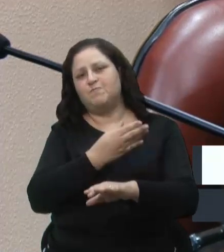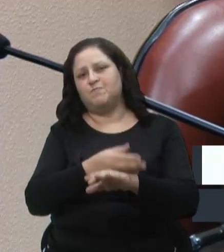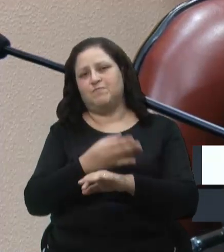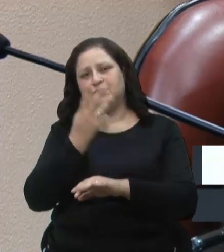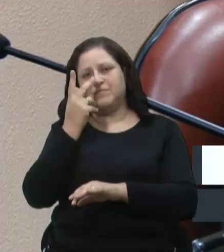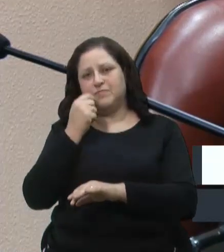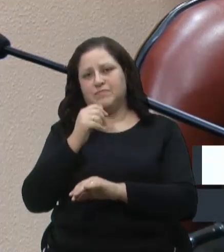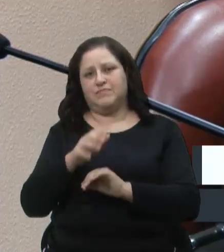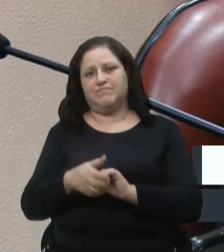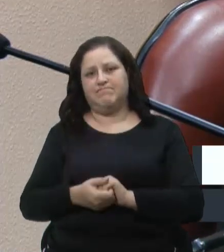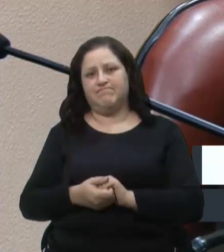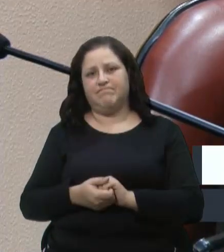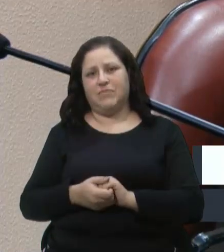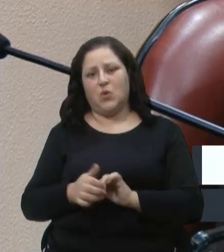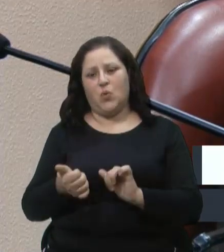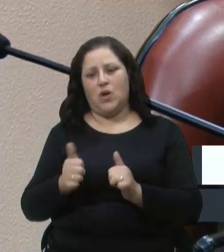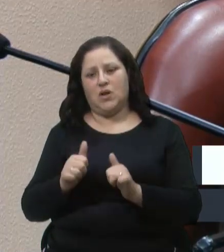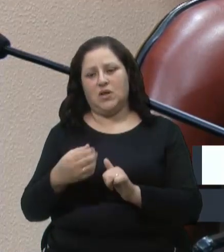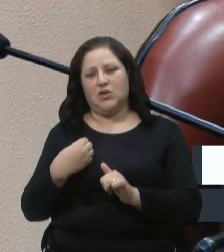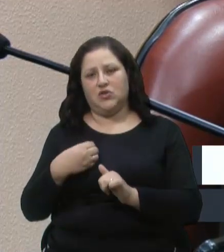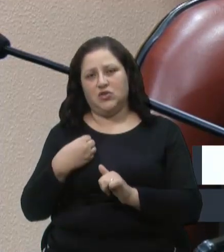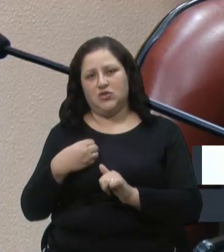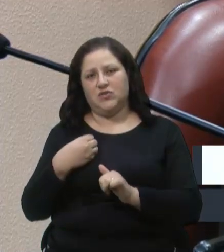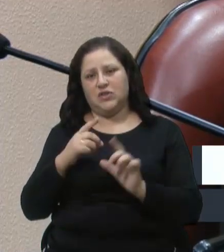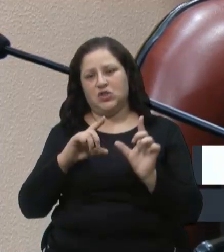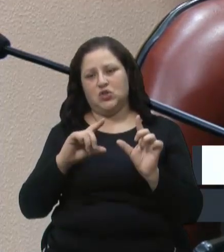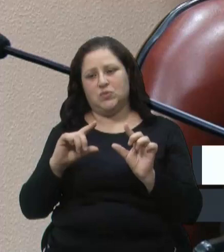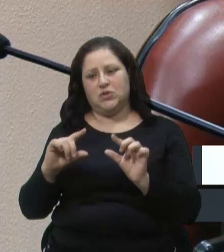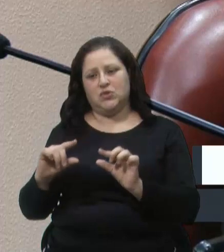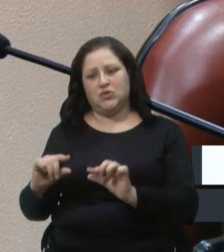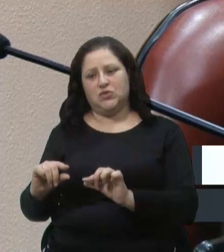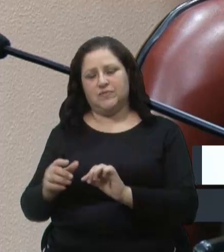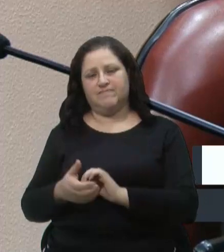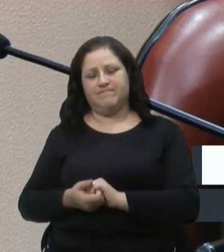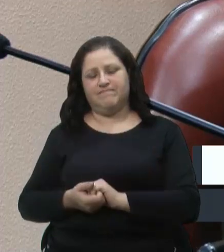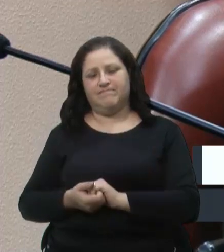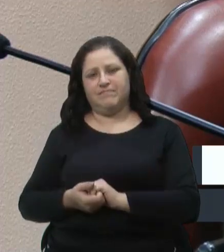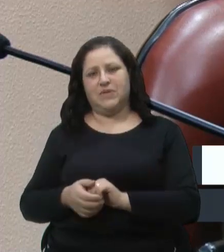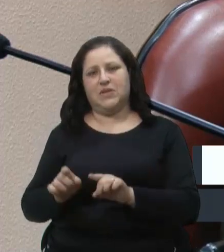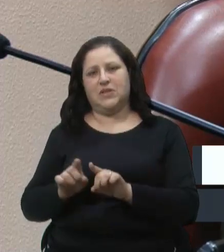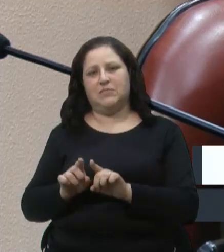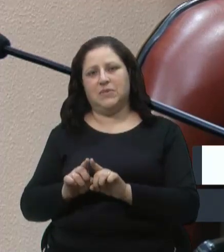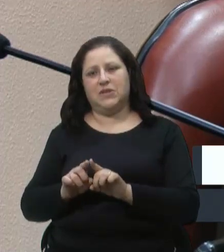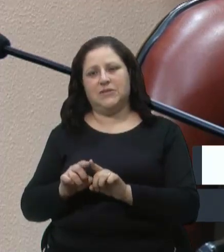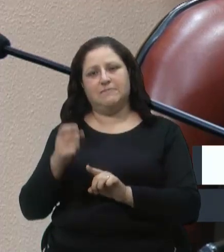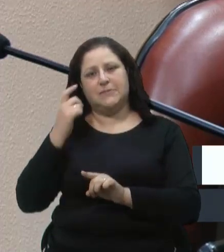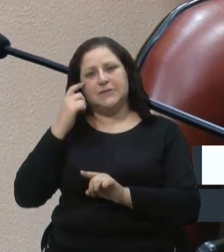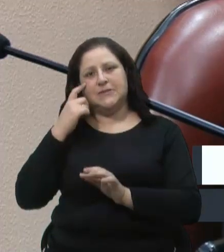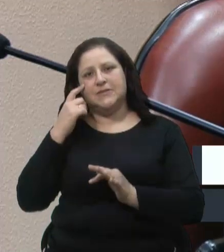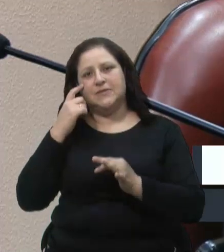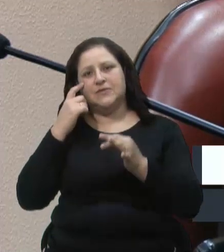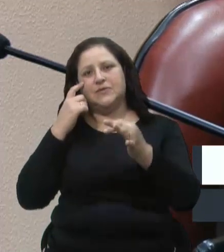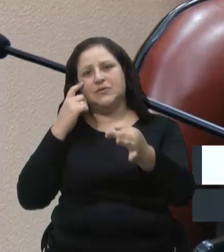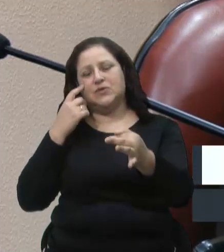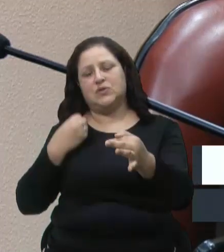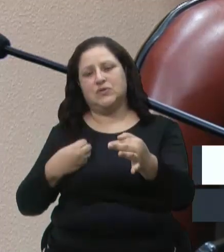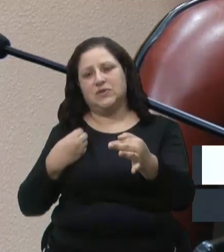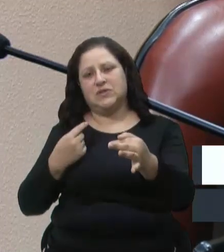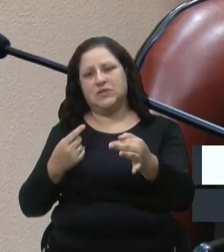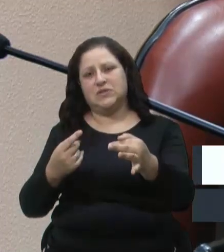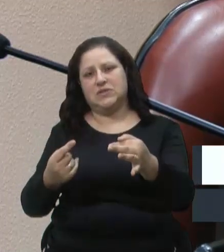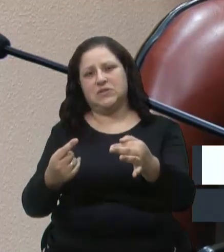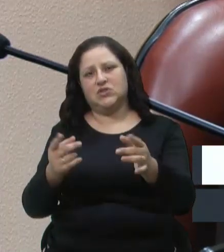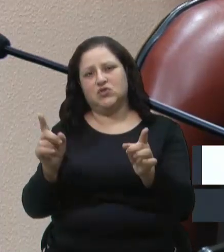criança. Diminui a qualidade de vida da criança e a projeção de vida longa, de longevidade, fica